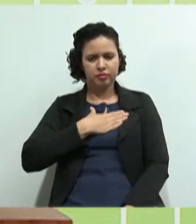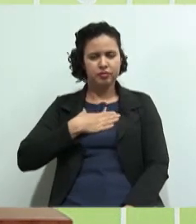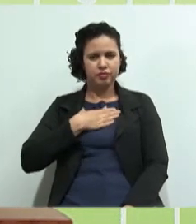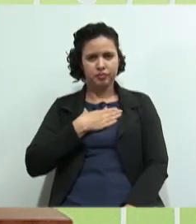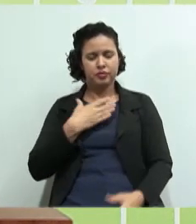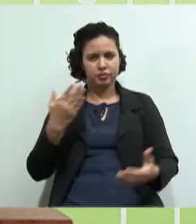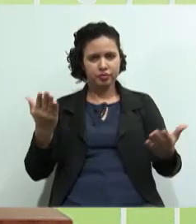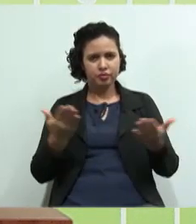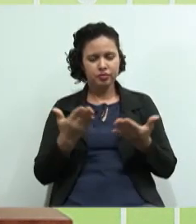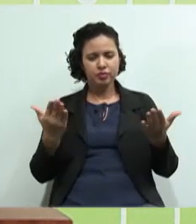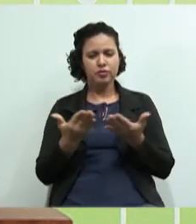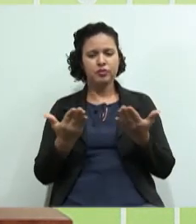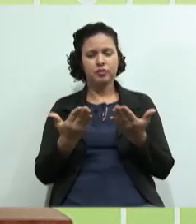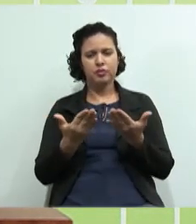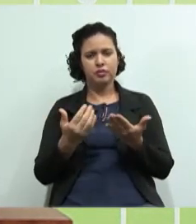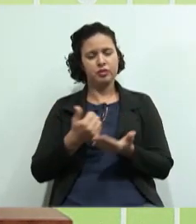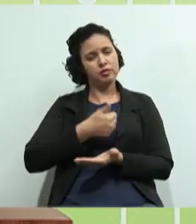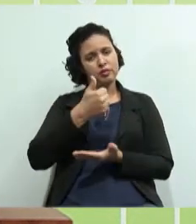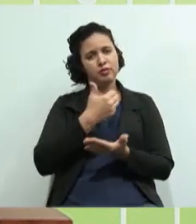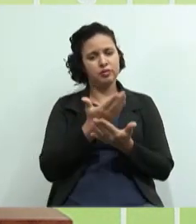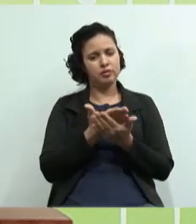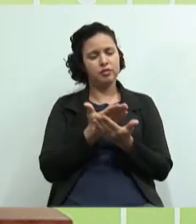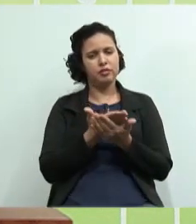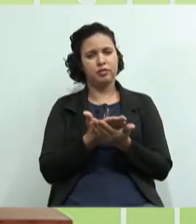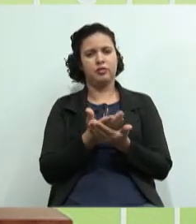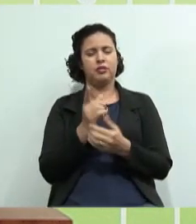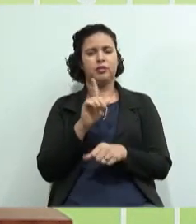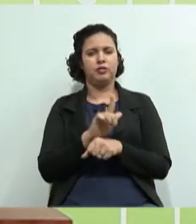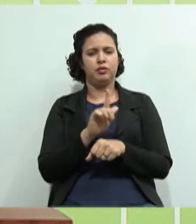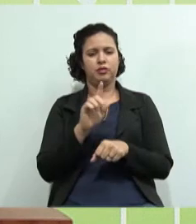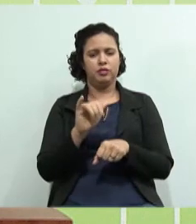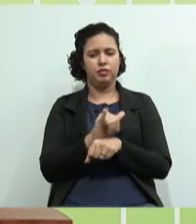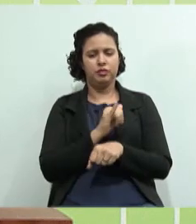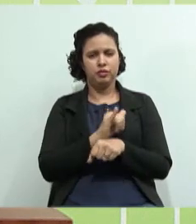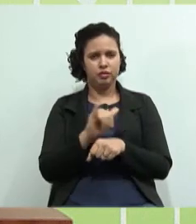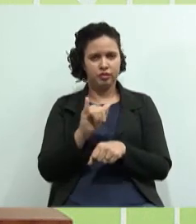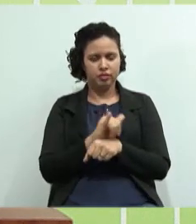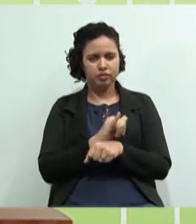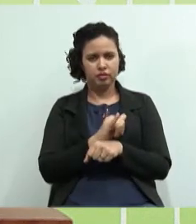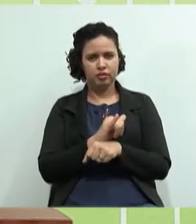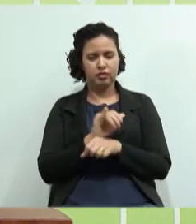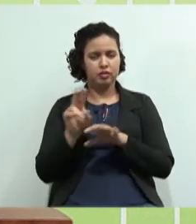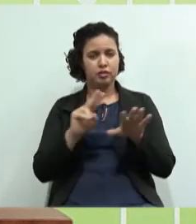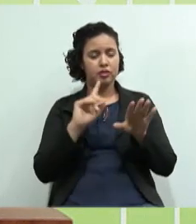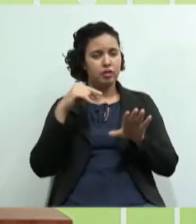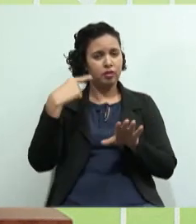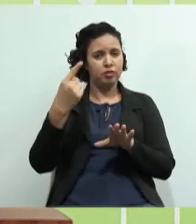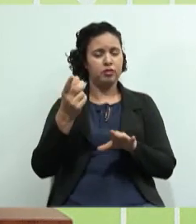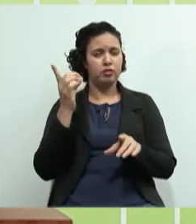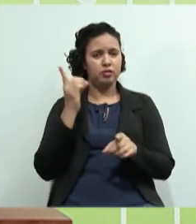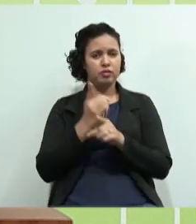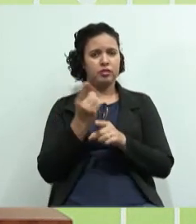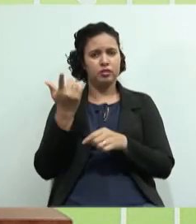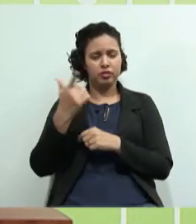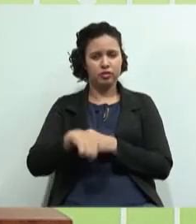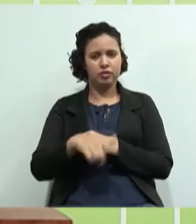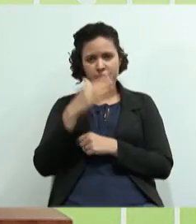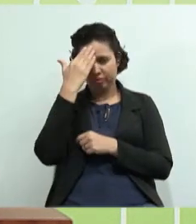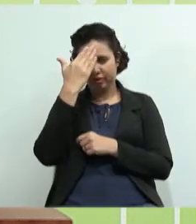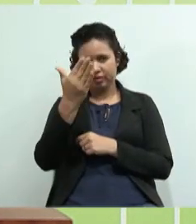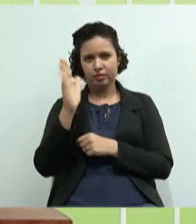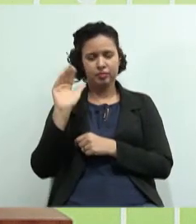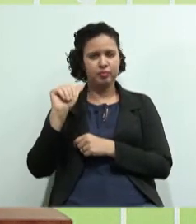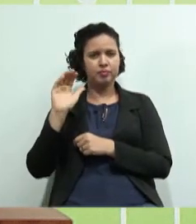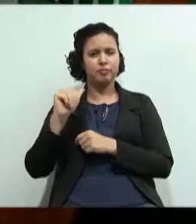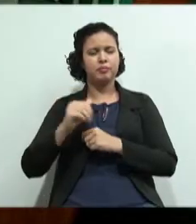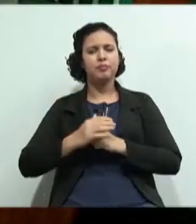participação hoje na nossa primeira teleaula de gestão estratégica em cooperativas. E é claro, semana que vem estaremos aqui de volta. Muito obrigado e até